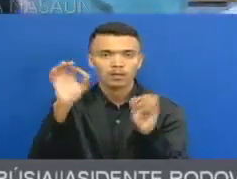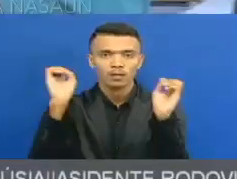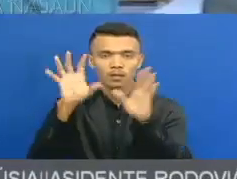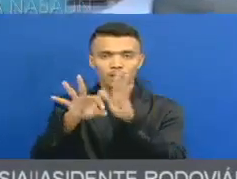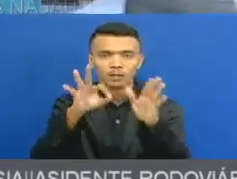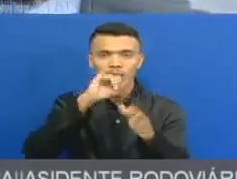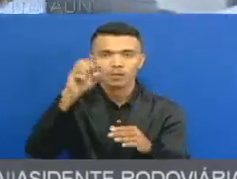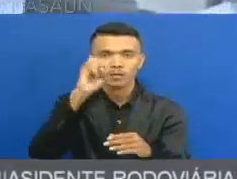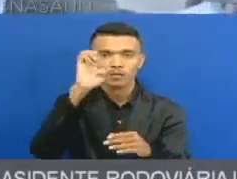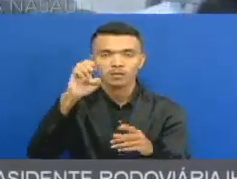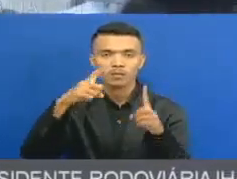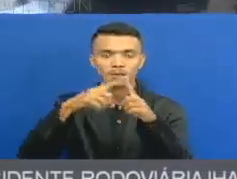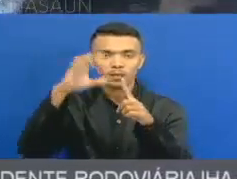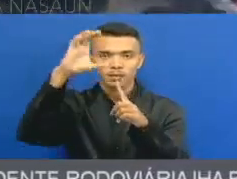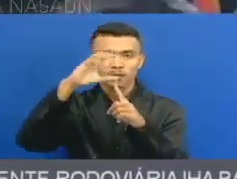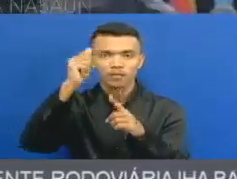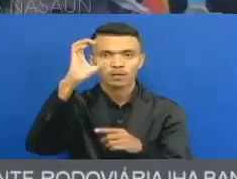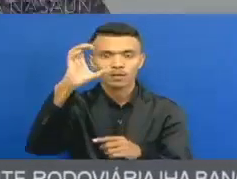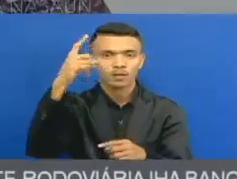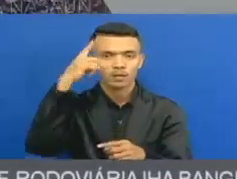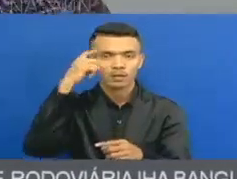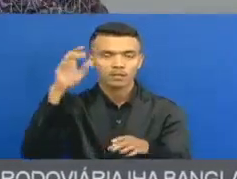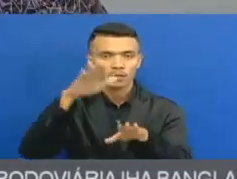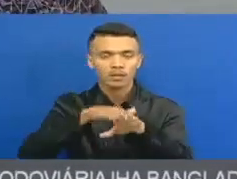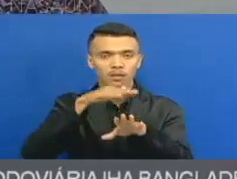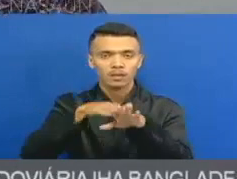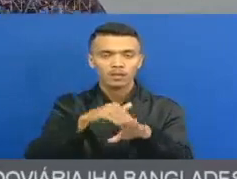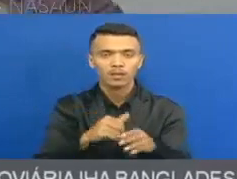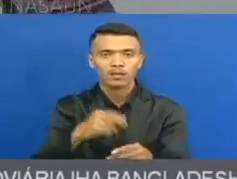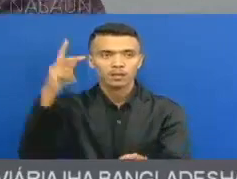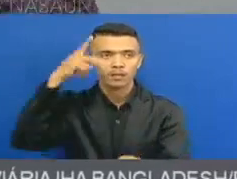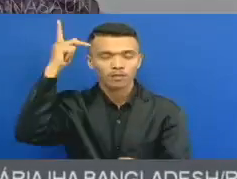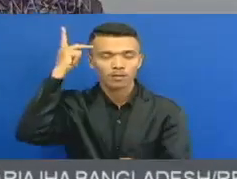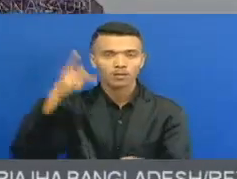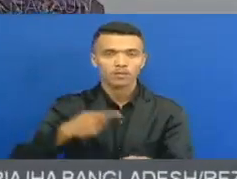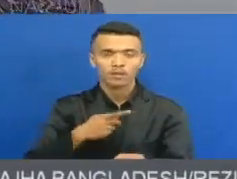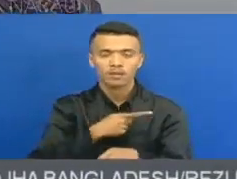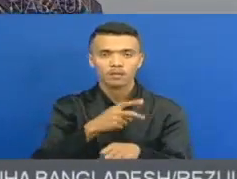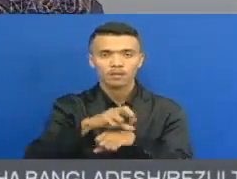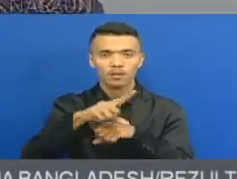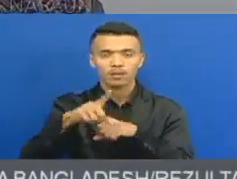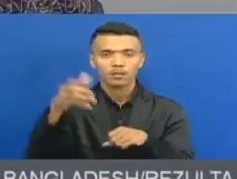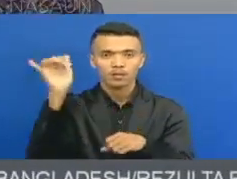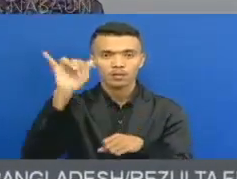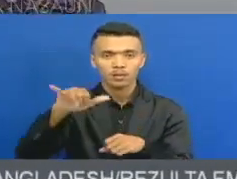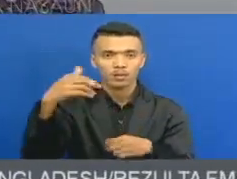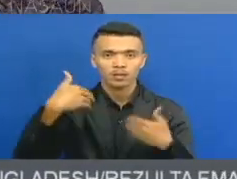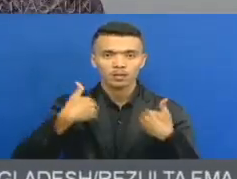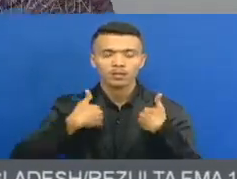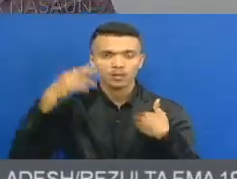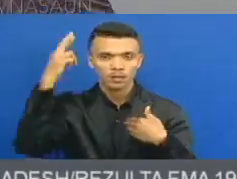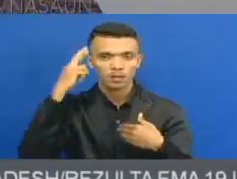Jose Ximenes ba komisario kag tamba lento. Ne politika parlamento ne tamba siri hasira ne razão. Razão